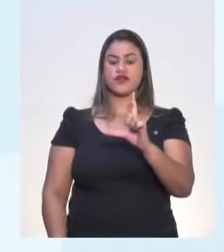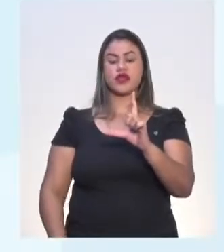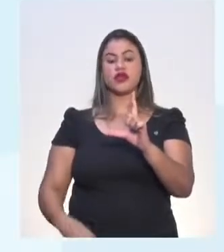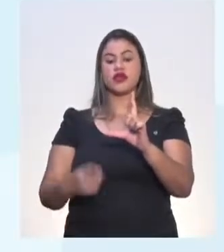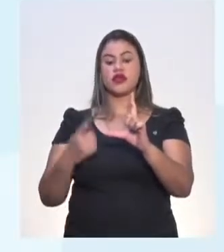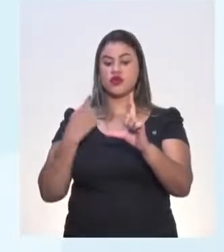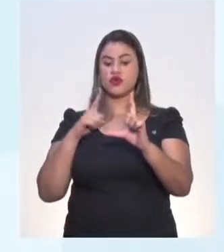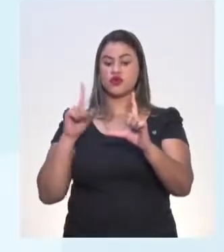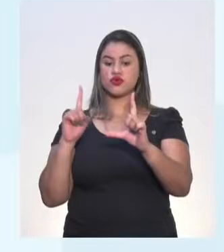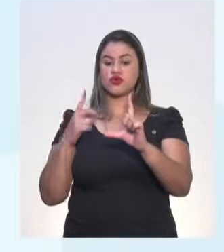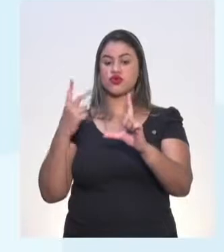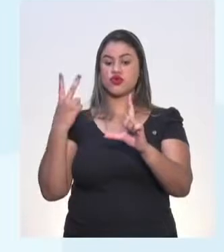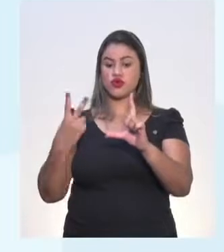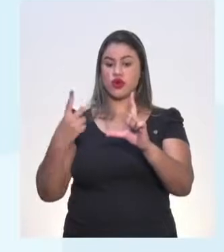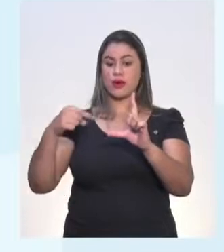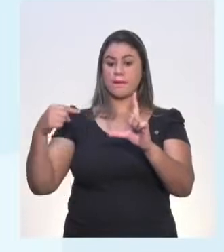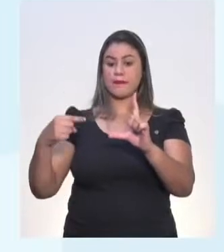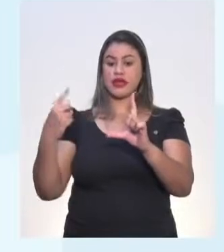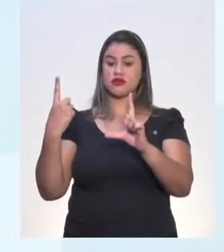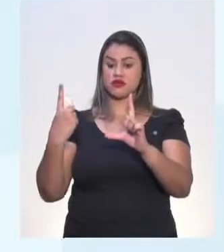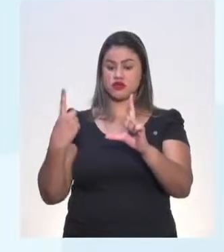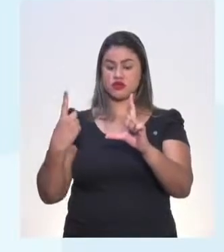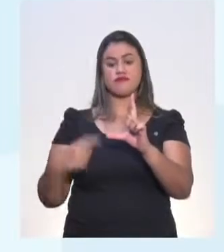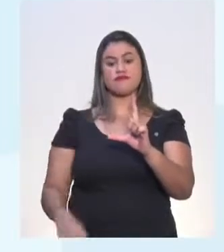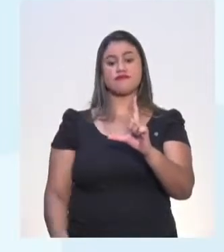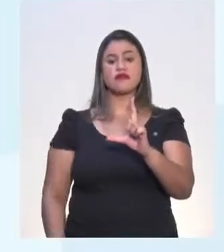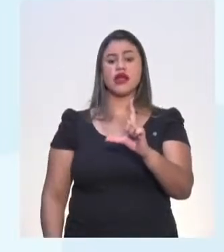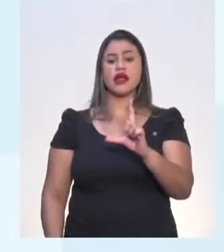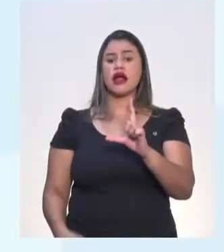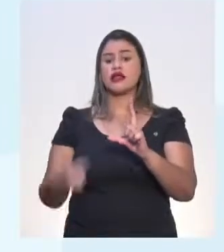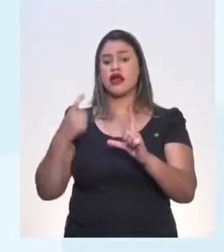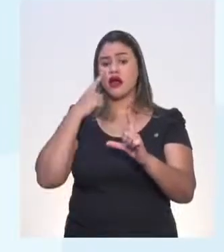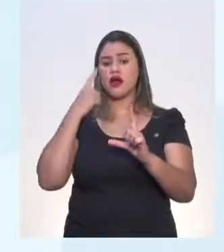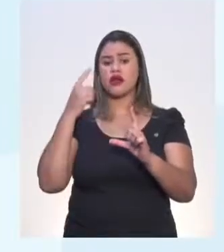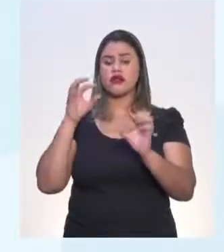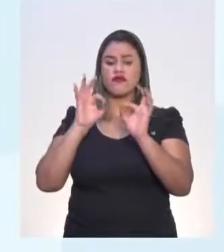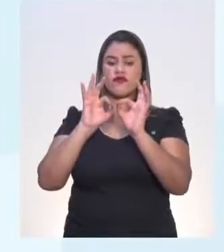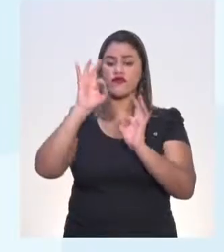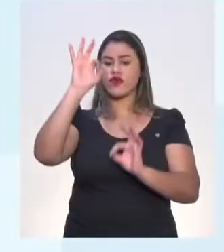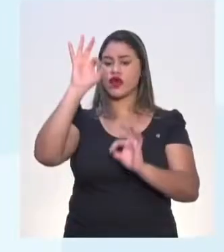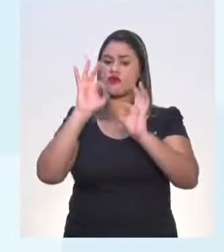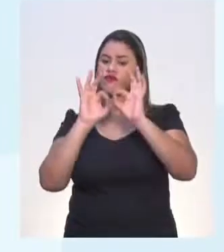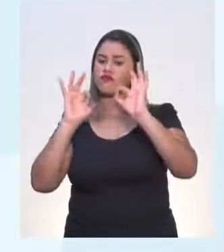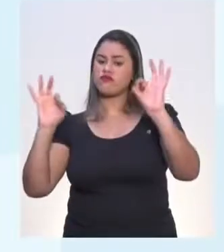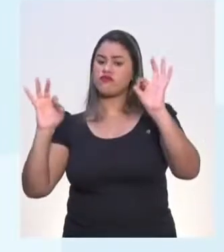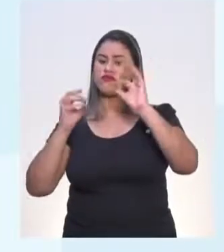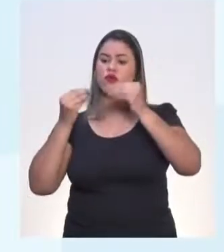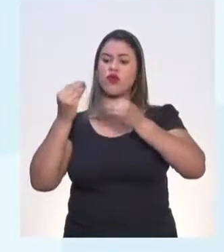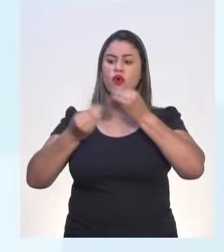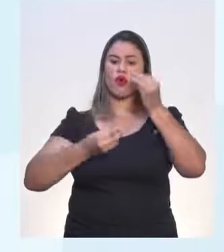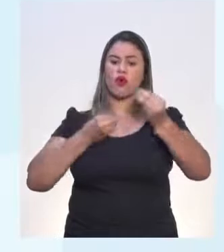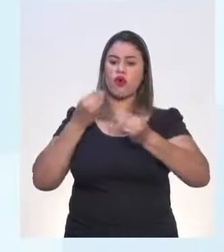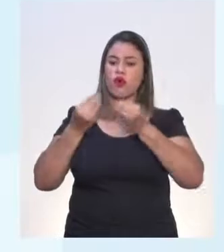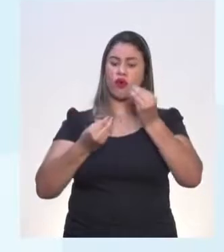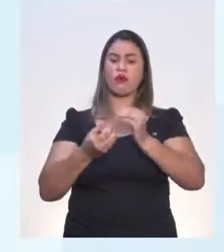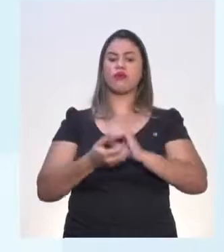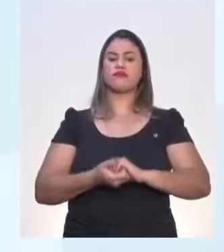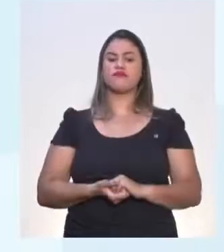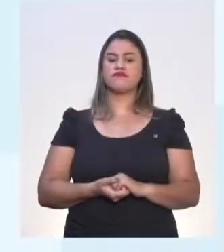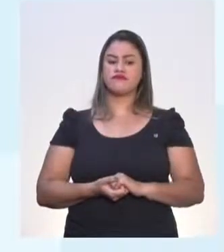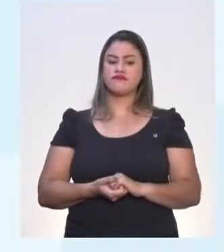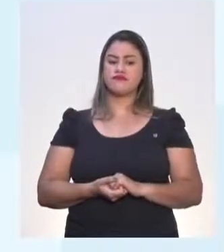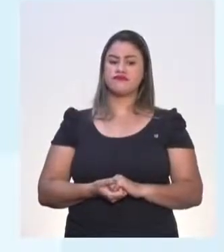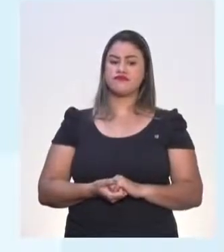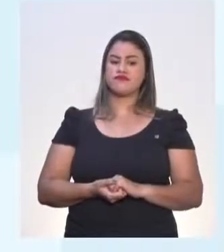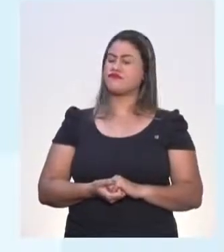1. A partir desses pontos, eu tenho que observar o quê? As distâncias, ó, o quanto ela está longe da reta. No